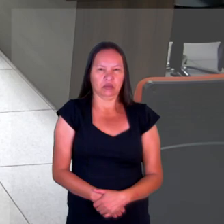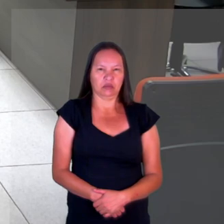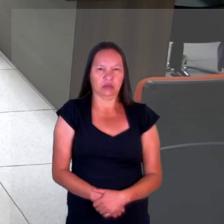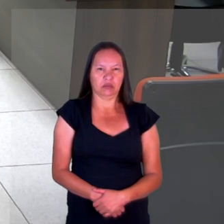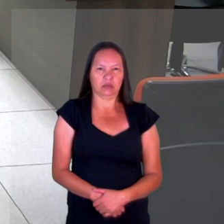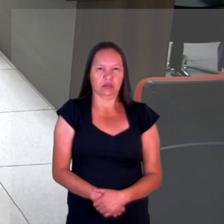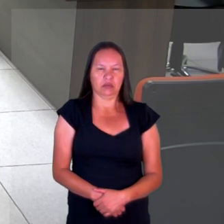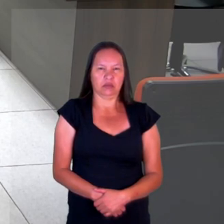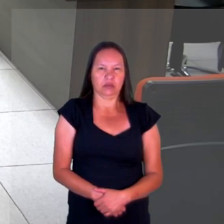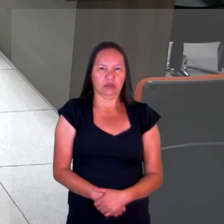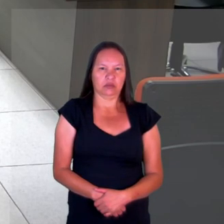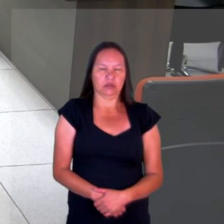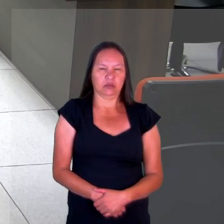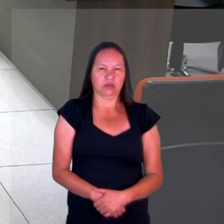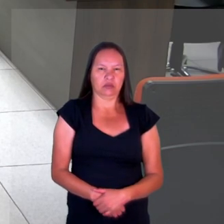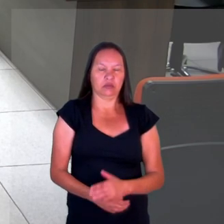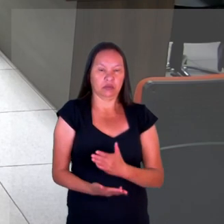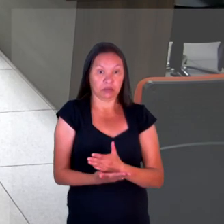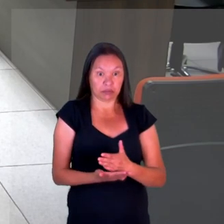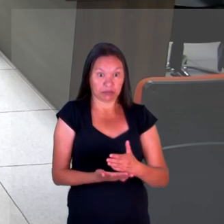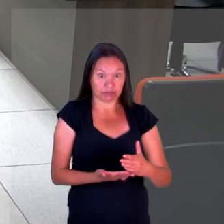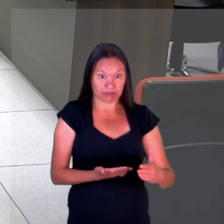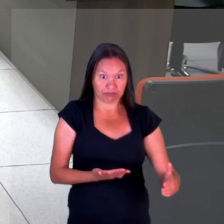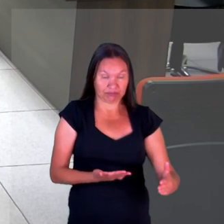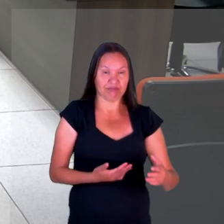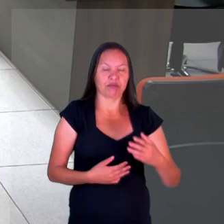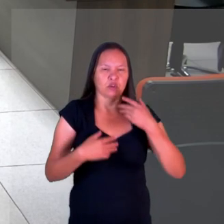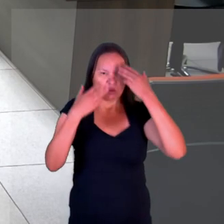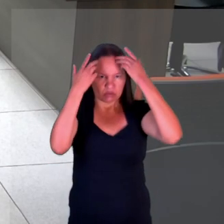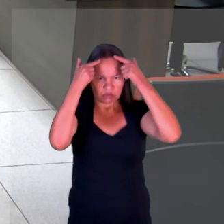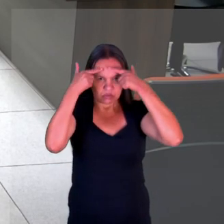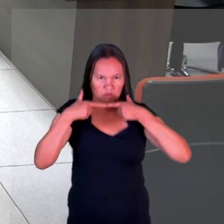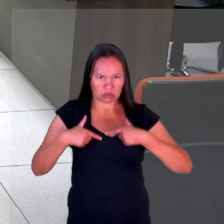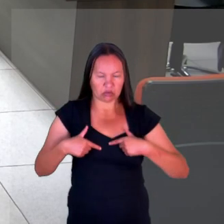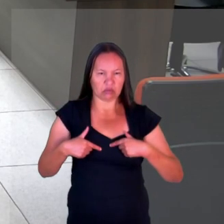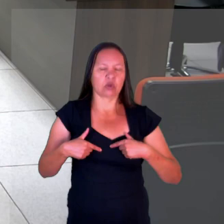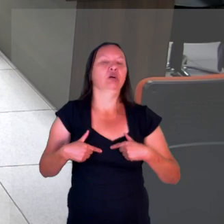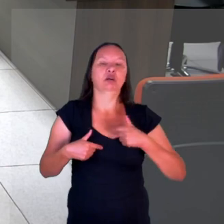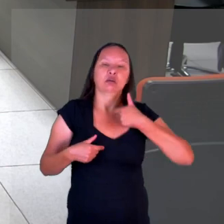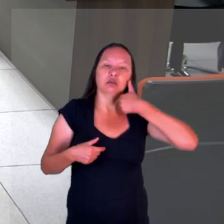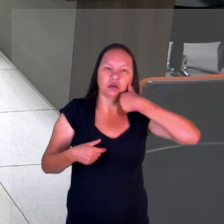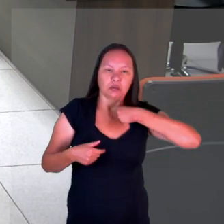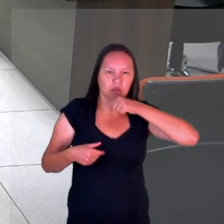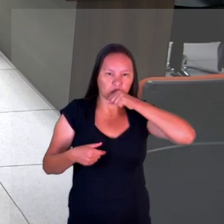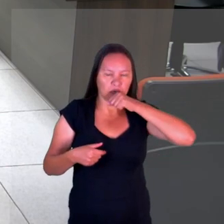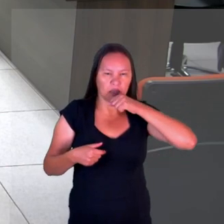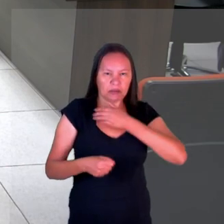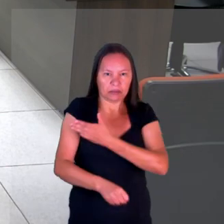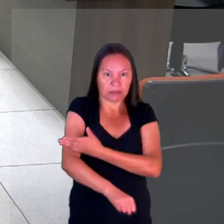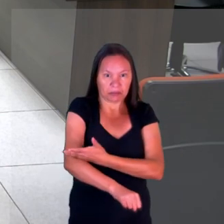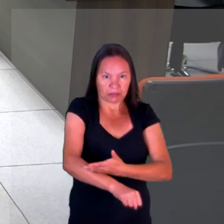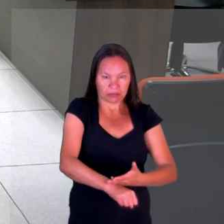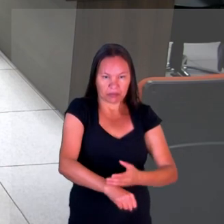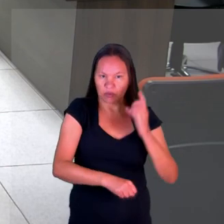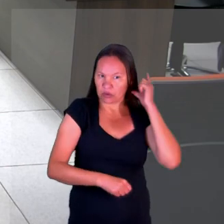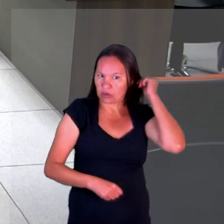palavra eu vou começar também com a minha autodescrição eu sou uma mulher branca de cabelos eh